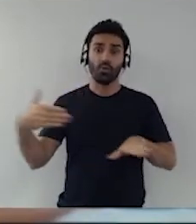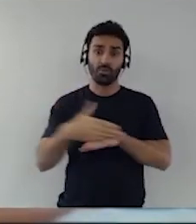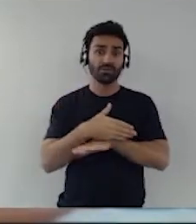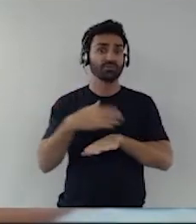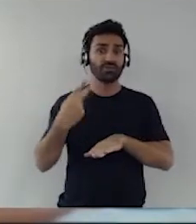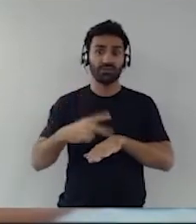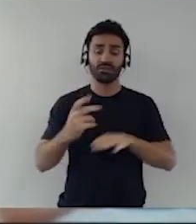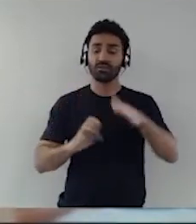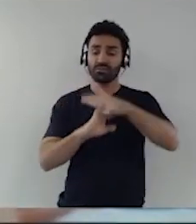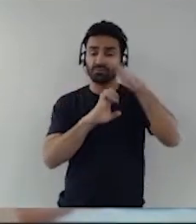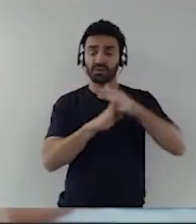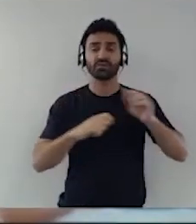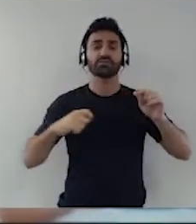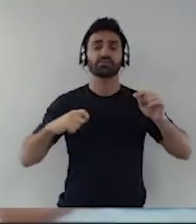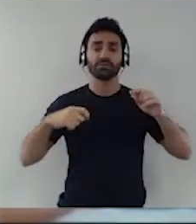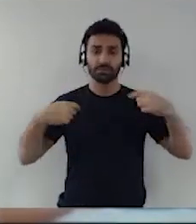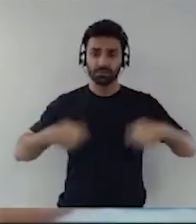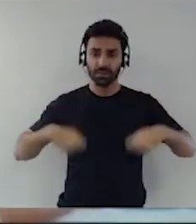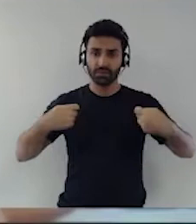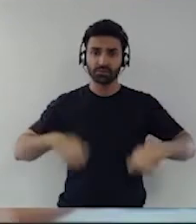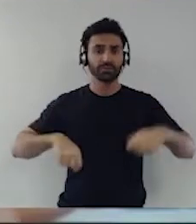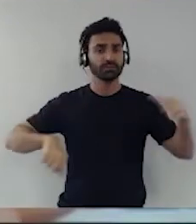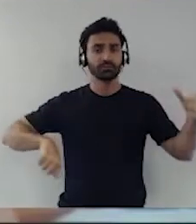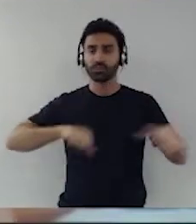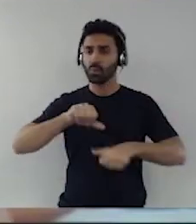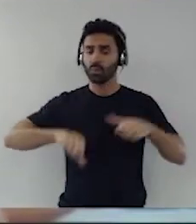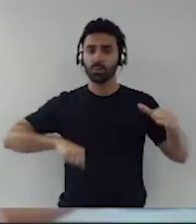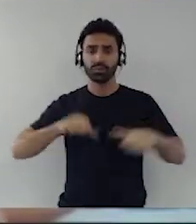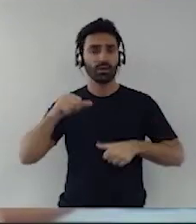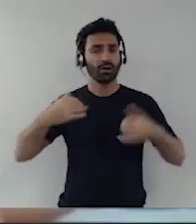que as empresas precisam ter outra postura.